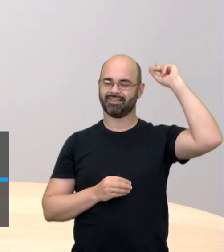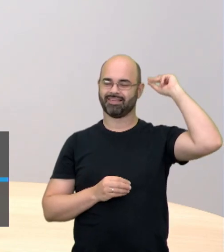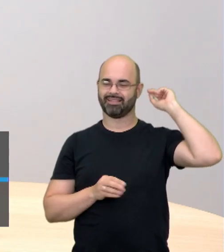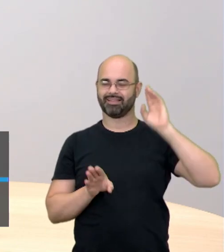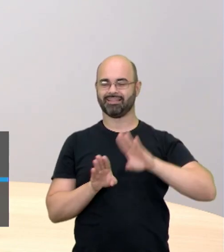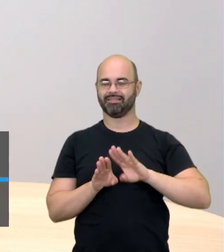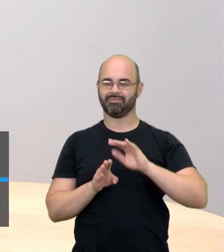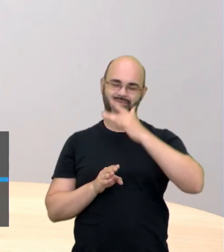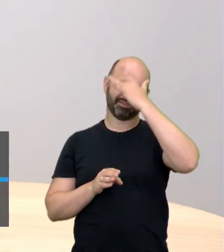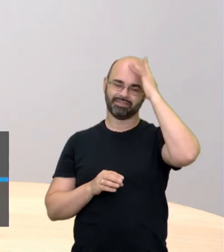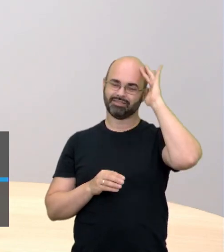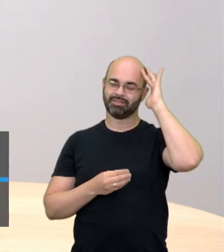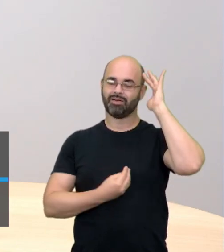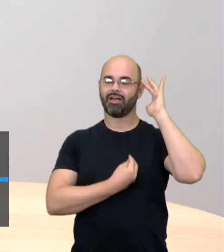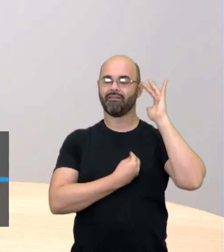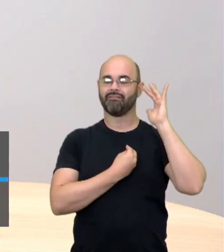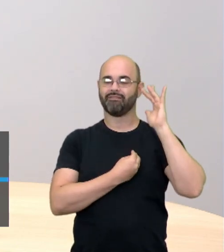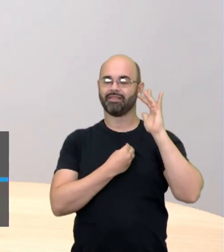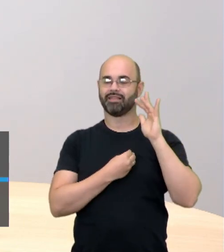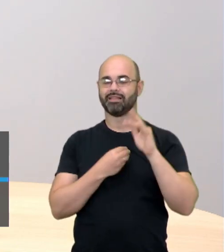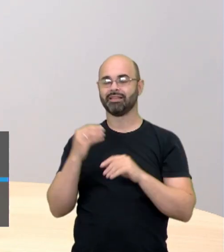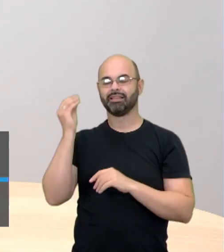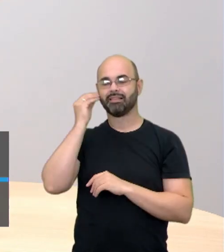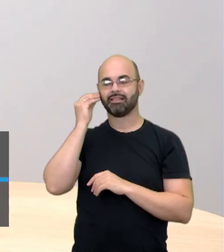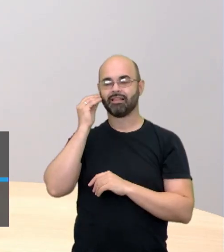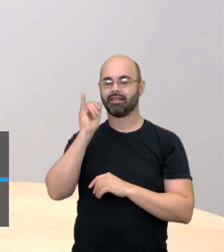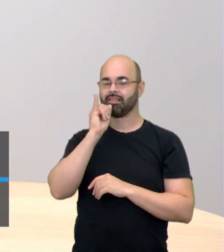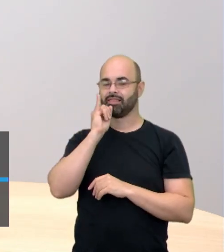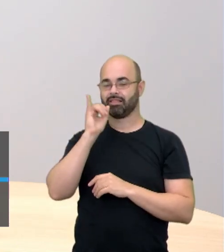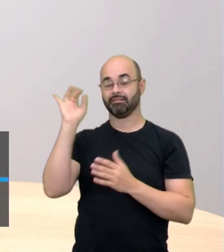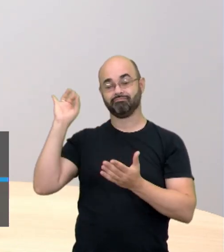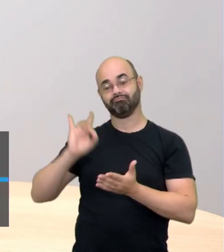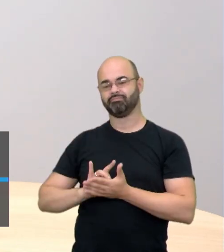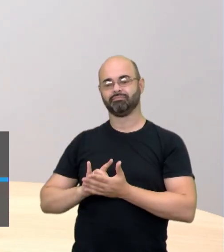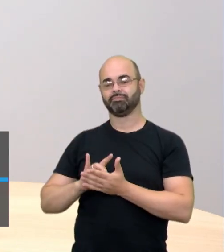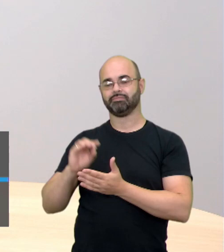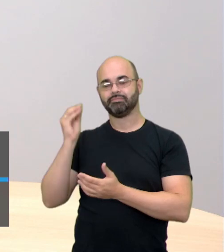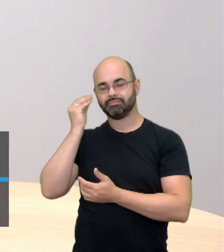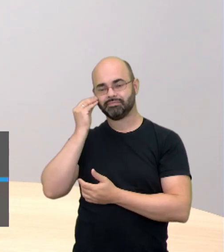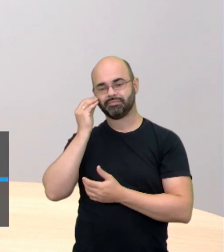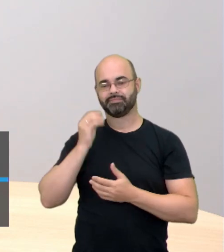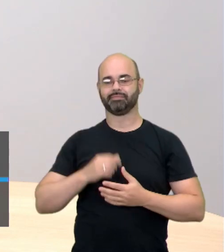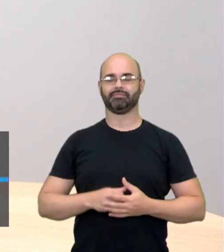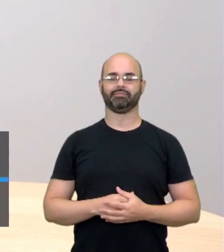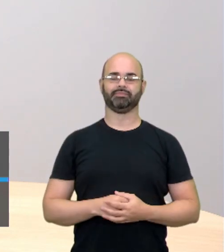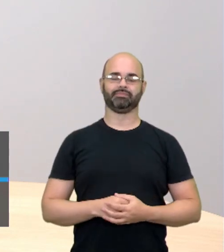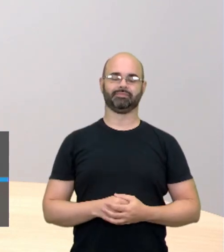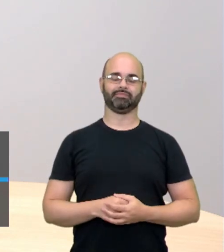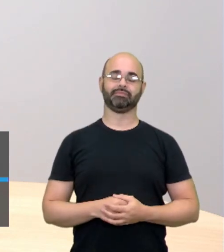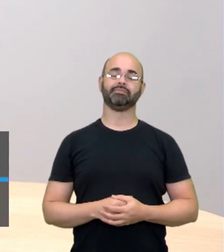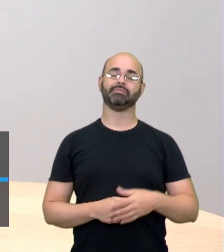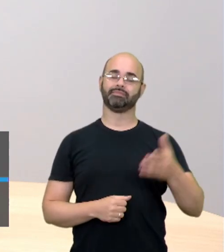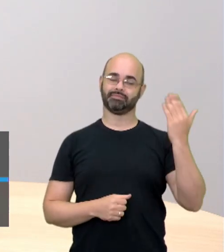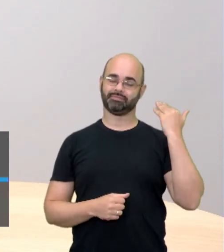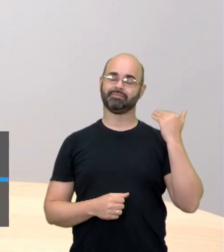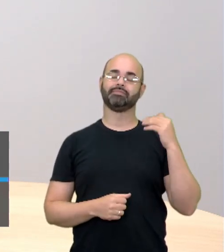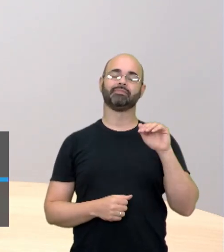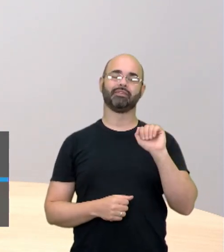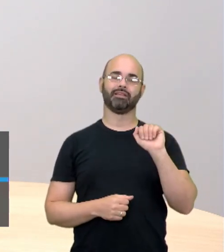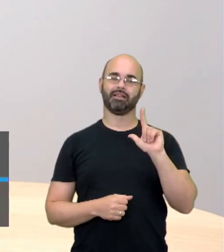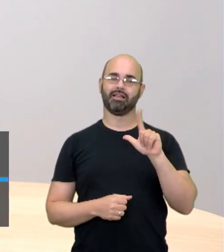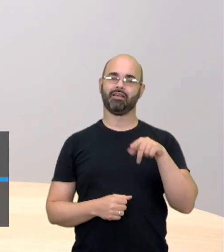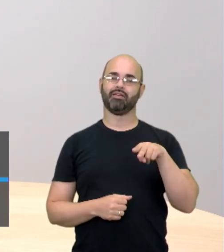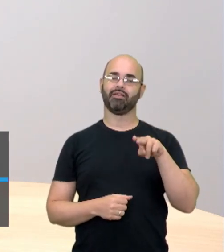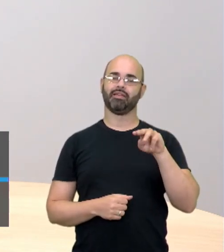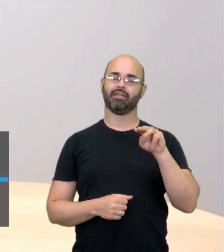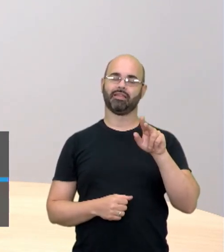vida artificialmente. Tanto é assim que já aparecia como um dos objetivos da alquimia, né? Essa ilustração